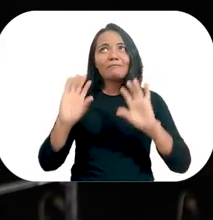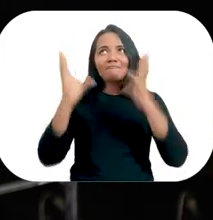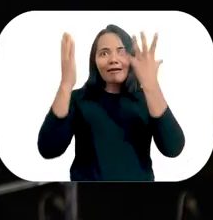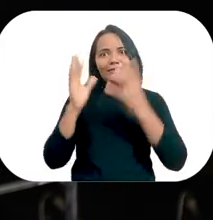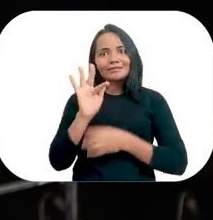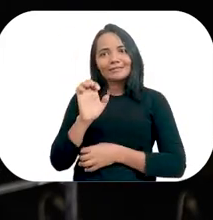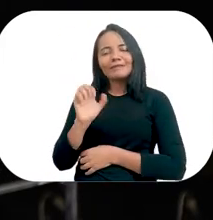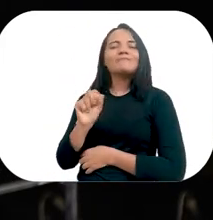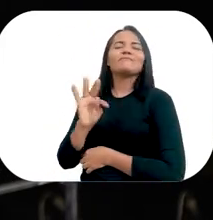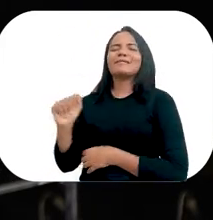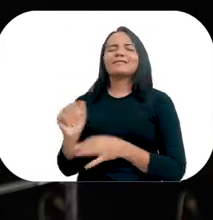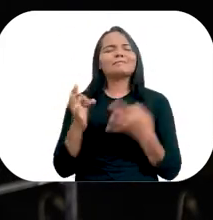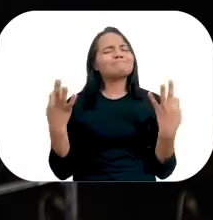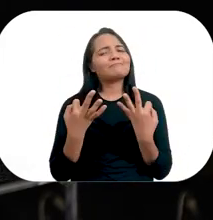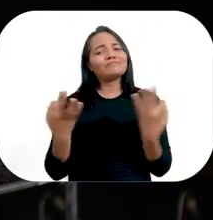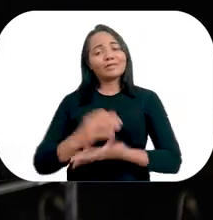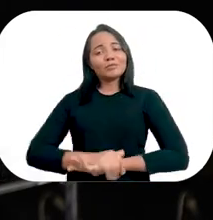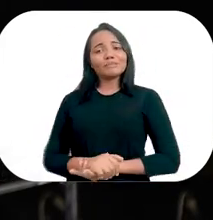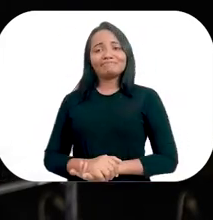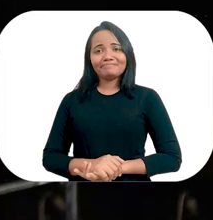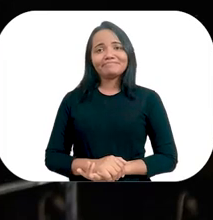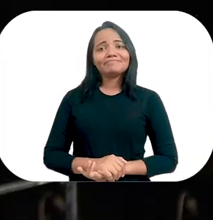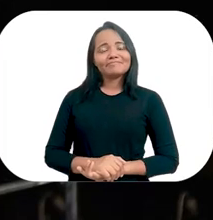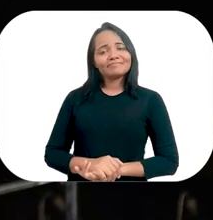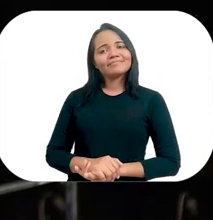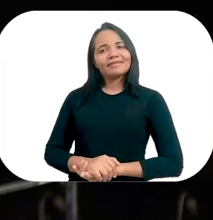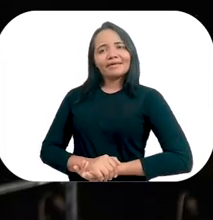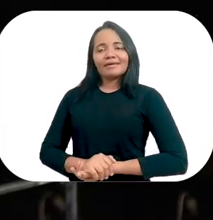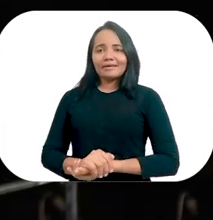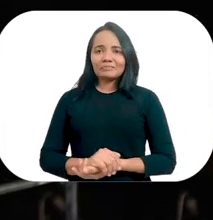sabe, espetacular. E só